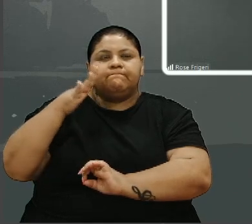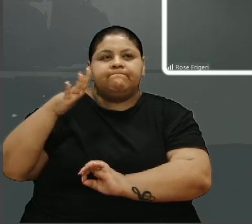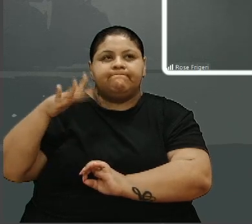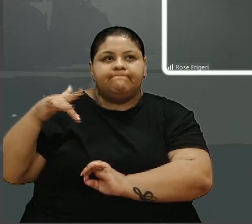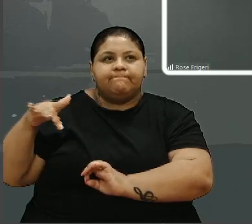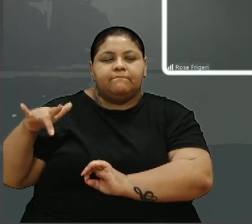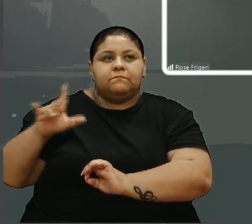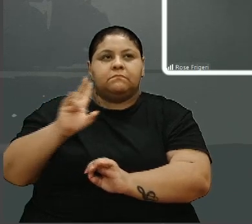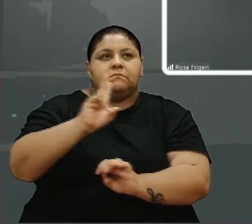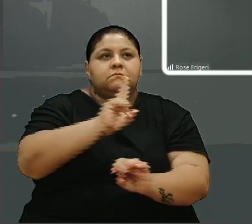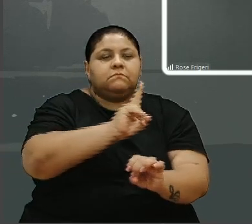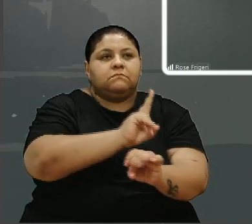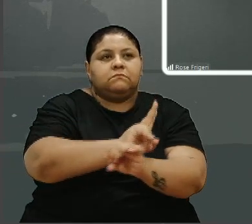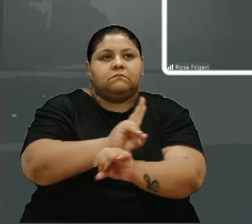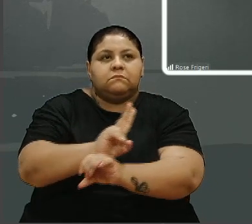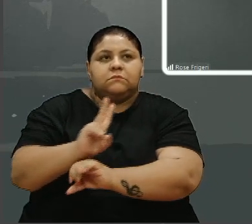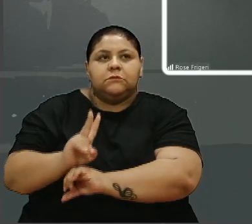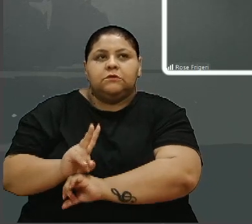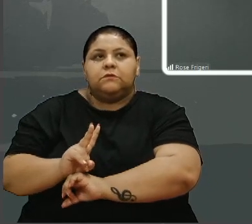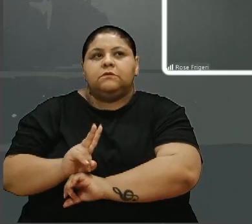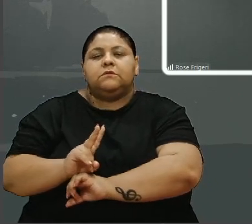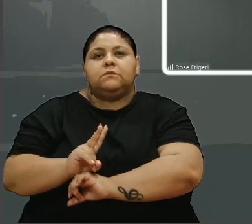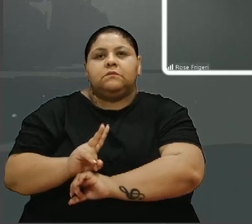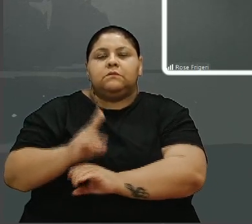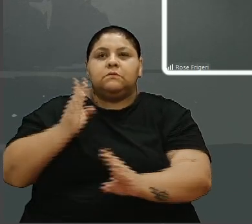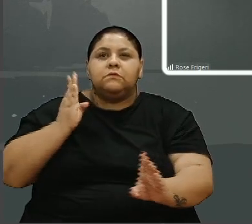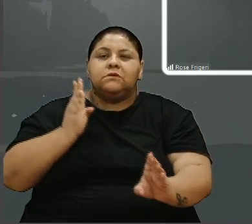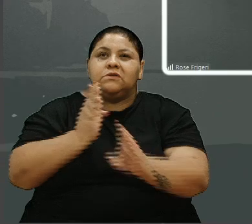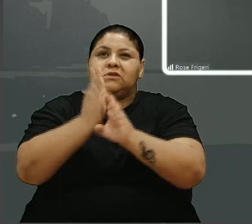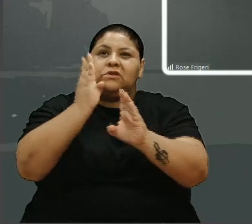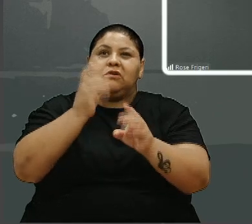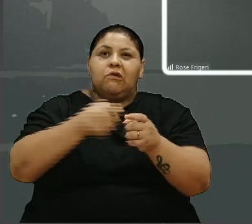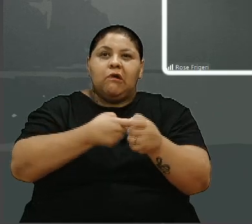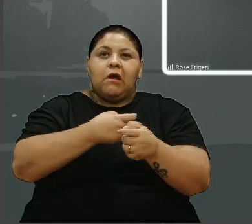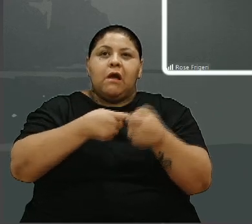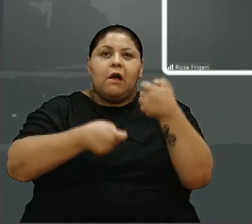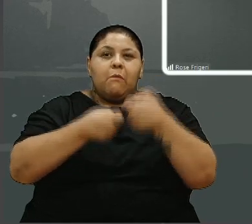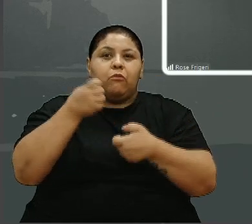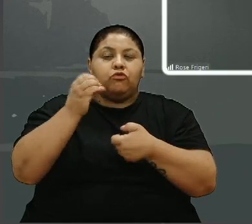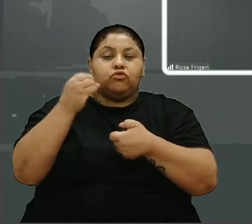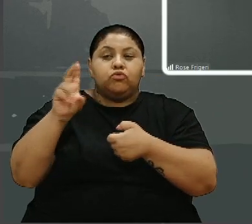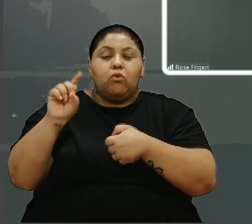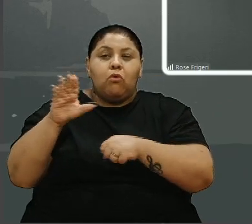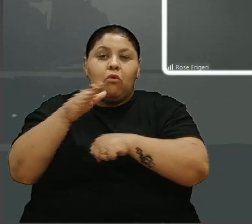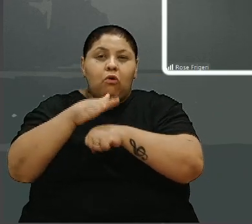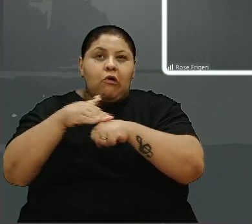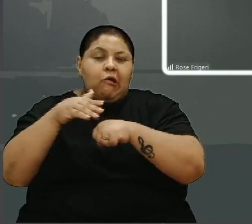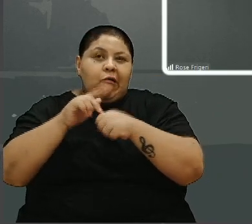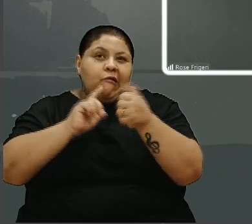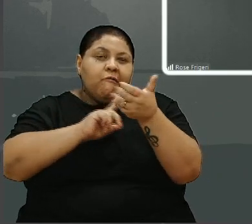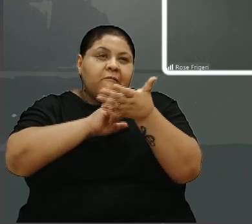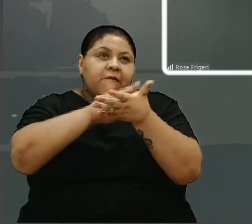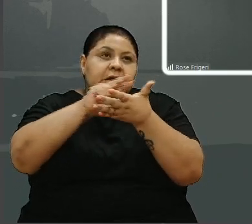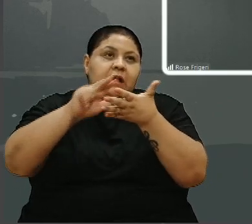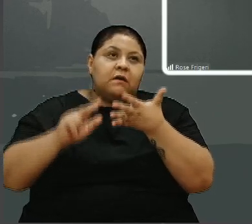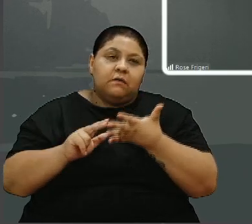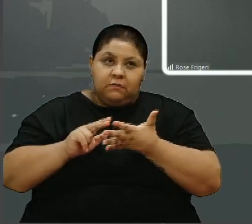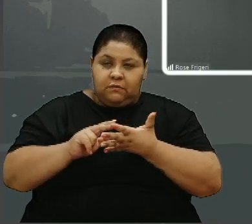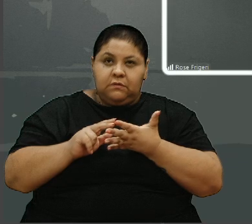se prevenirem, descobrirem quando é abuso ou quando é só um carinho, uma série de